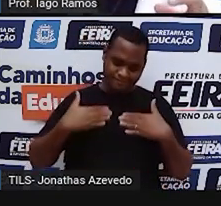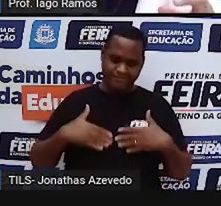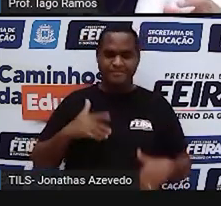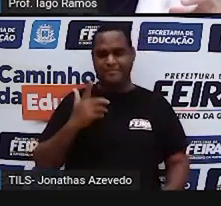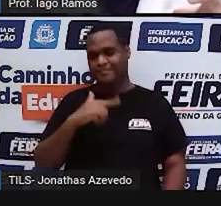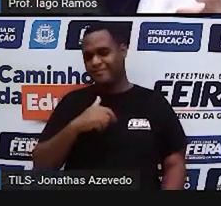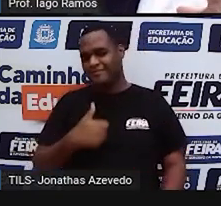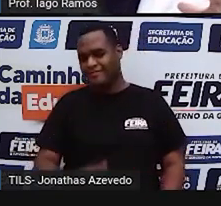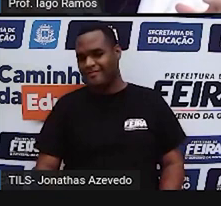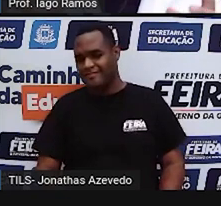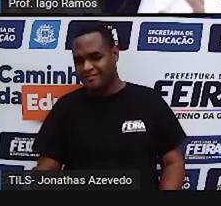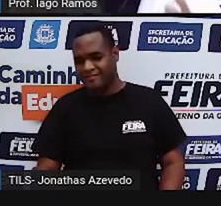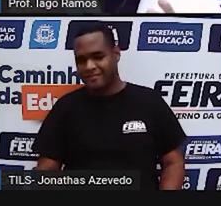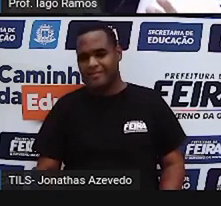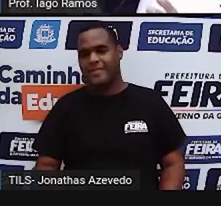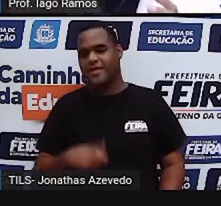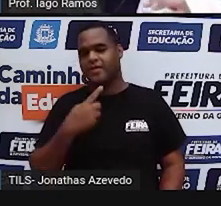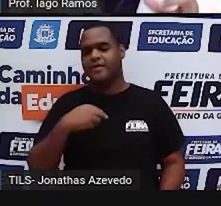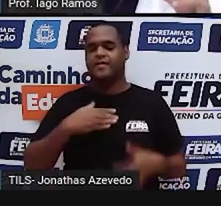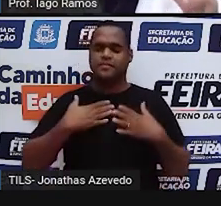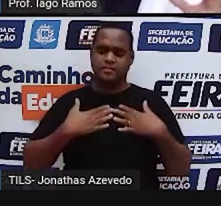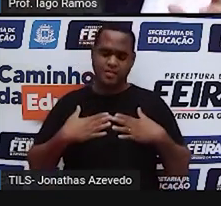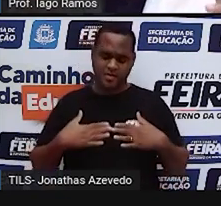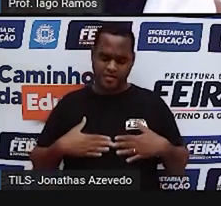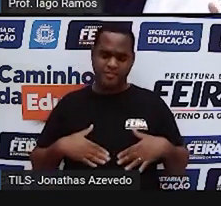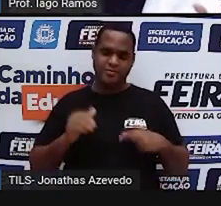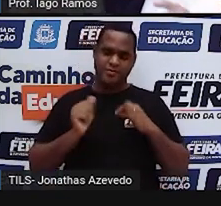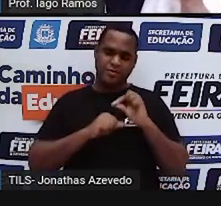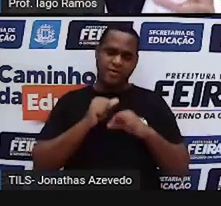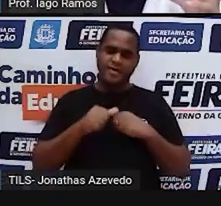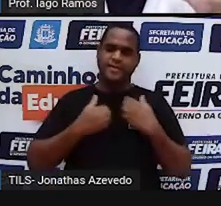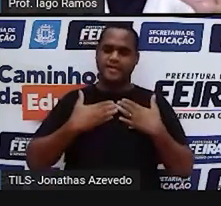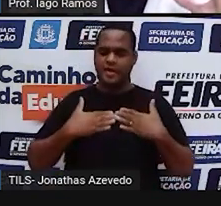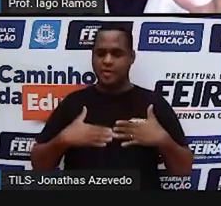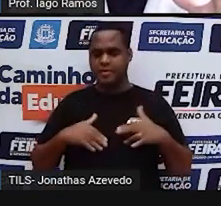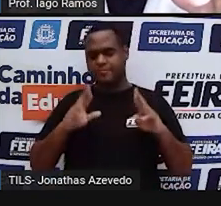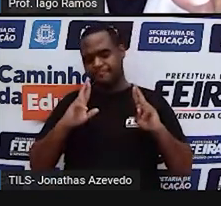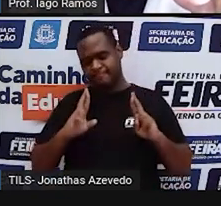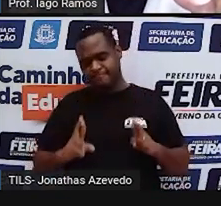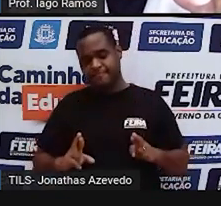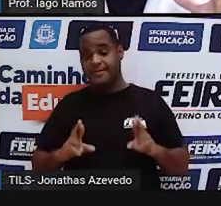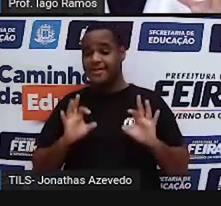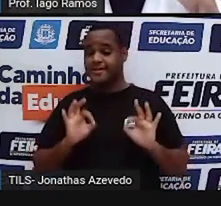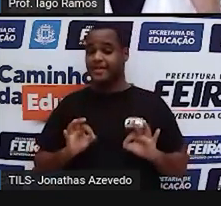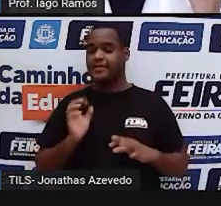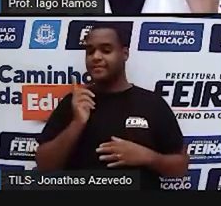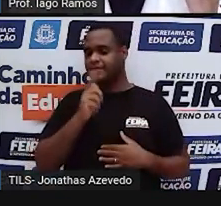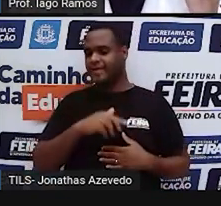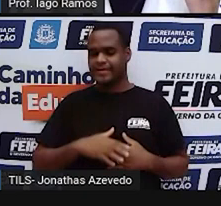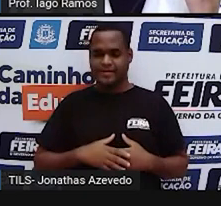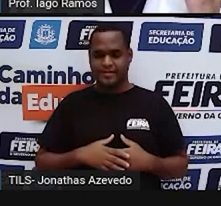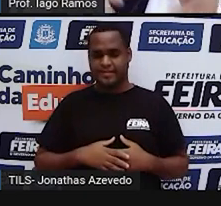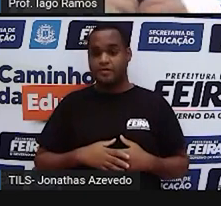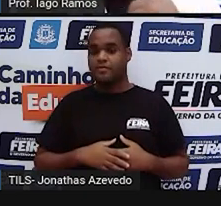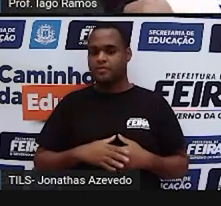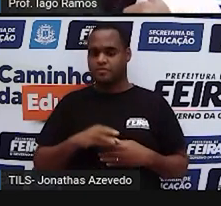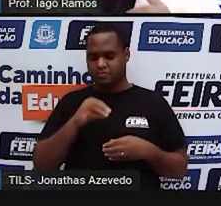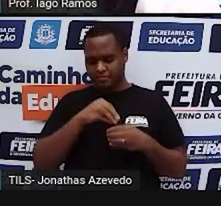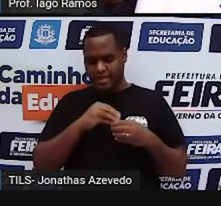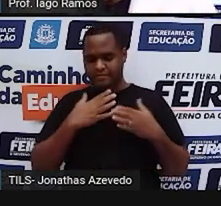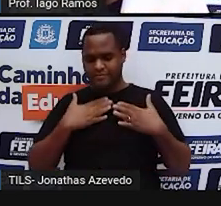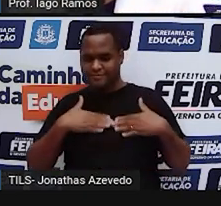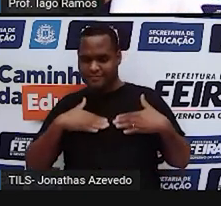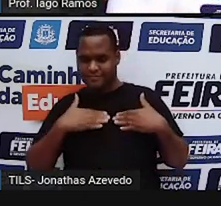pouquinho né a gente ficar um pouquinho mais calmo mas calma mais tranquilo mais tranquila e dentro dessa tranquilidade